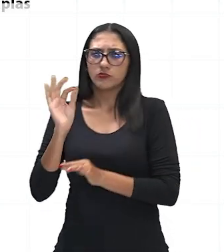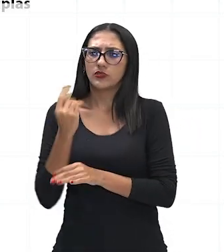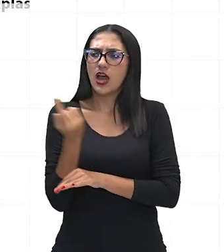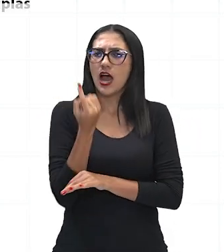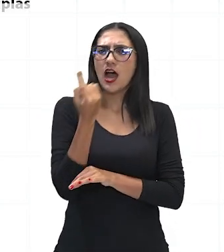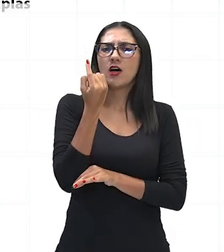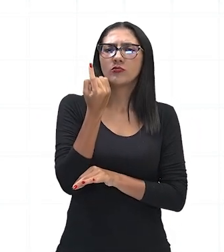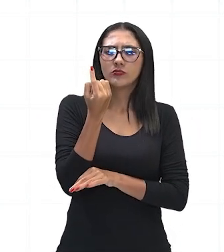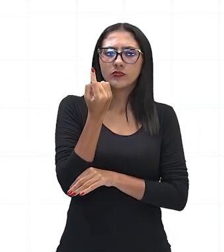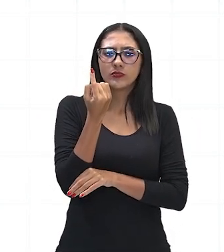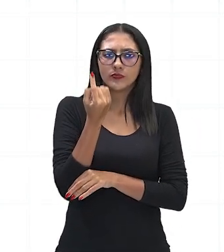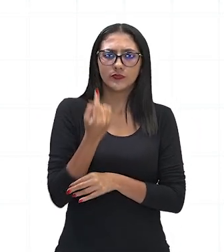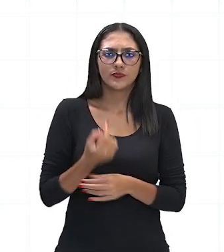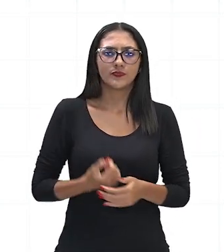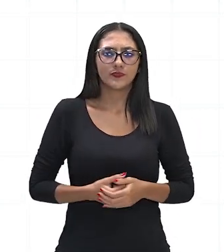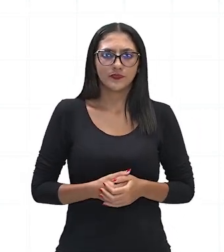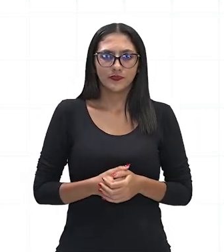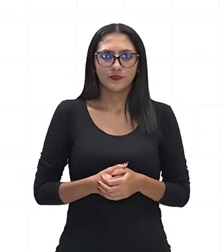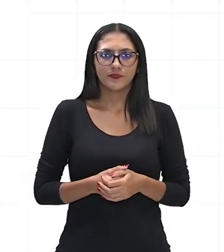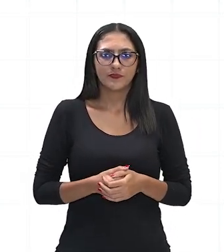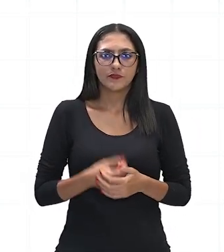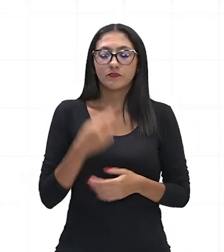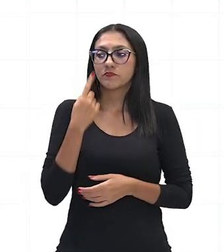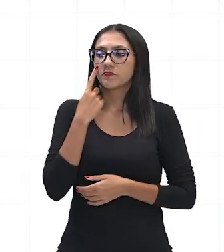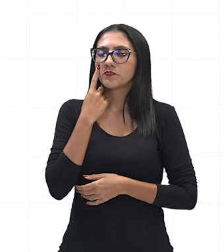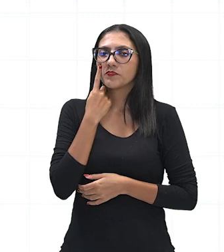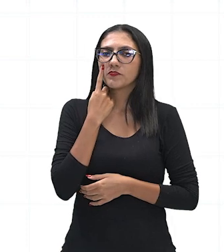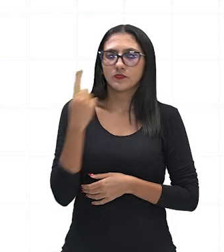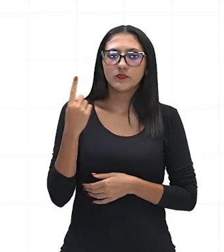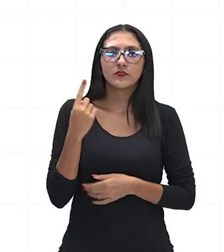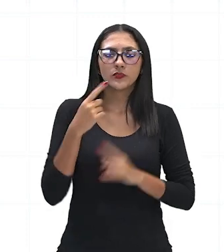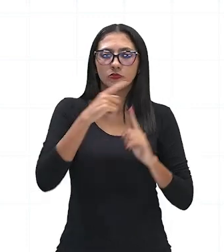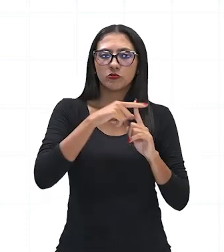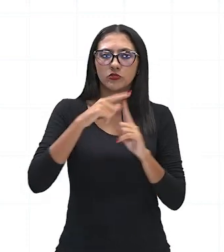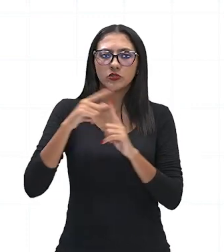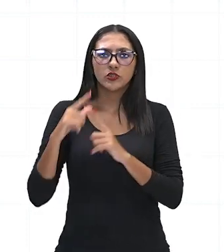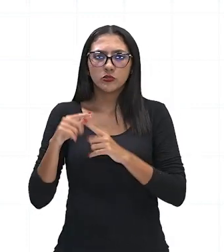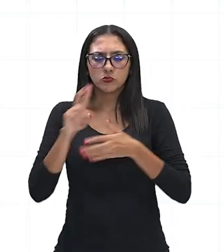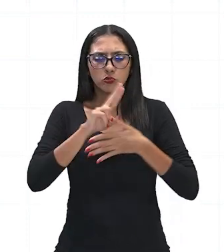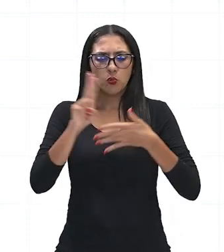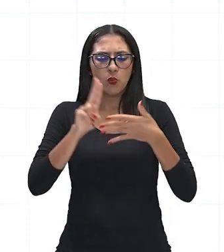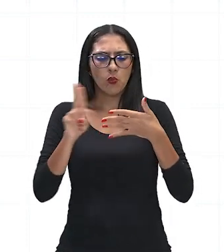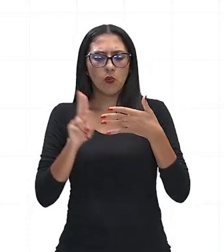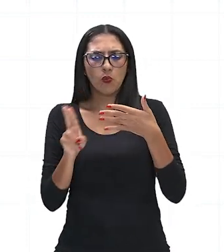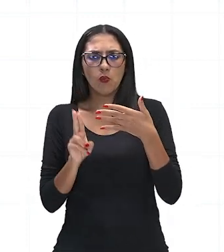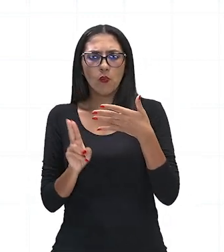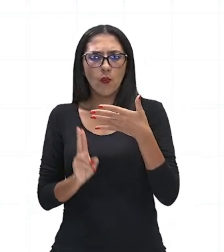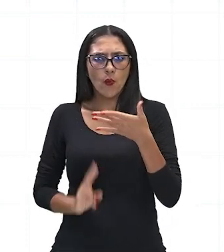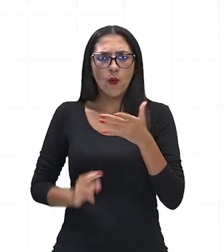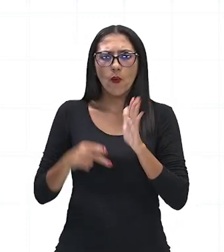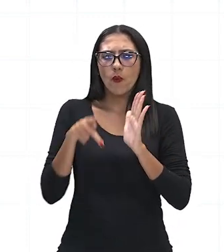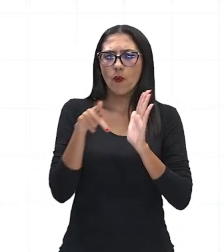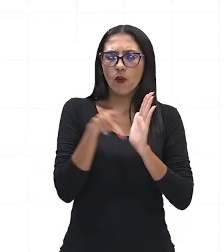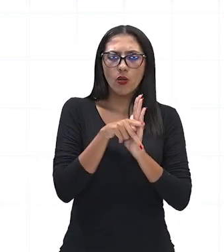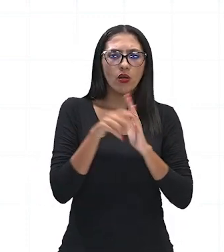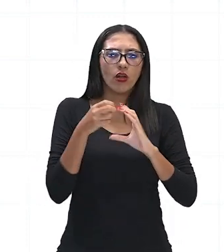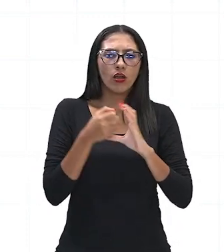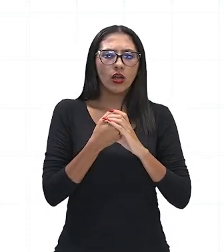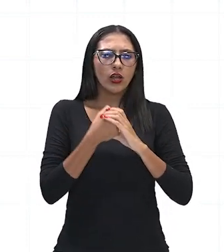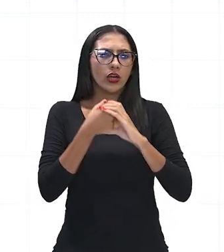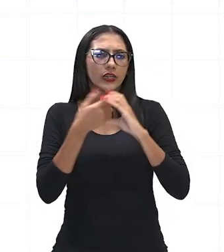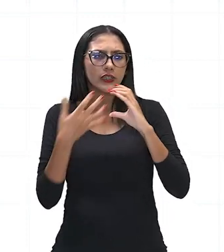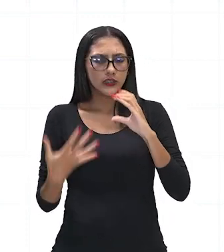principais fundamentos, observem aí, nós temos a empunhadura, o saque ou serviço, o clear, o drop ou